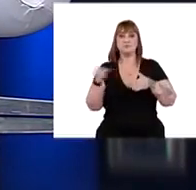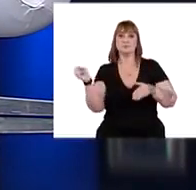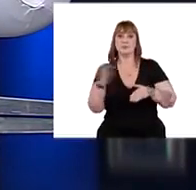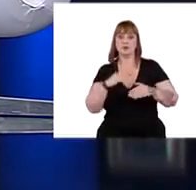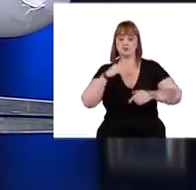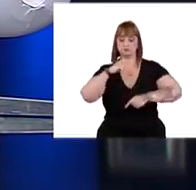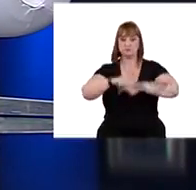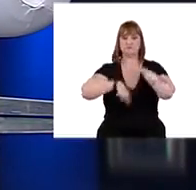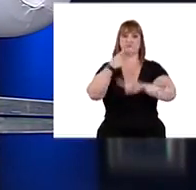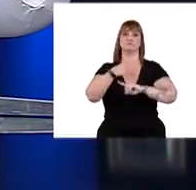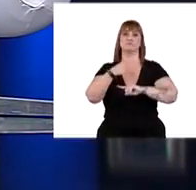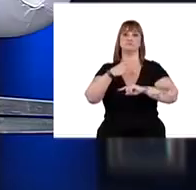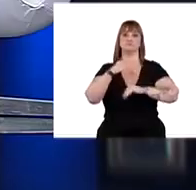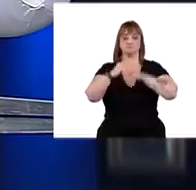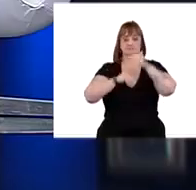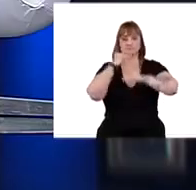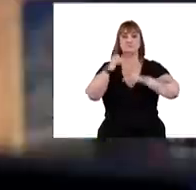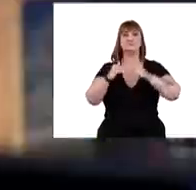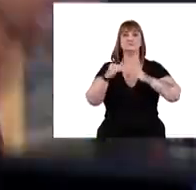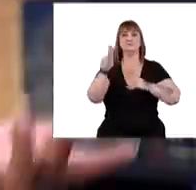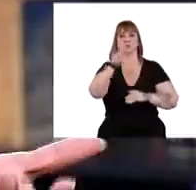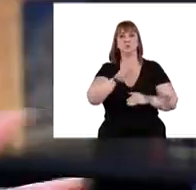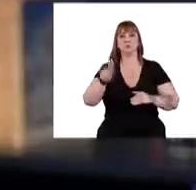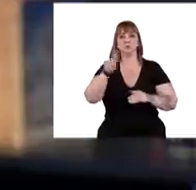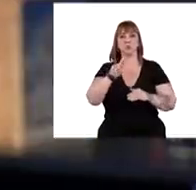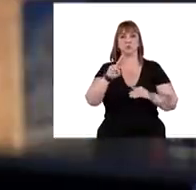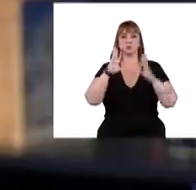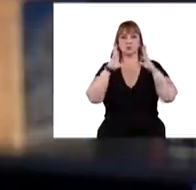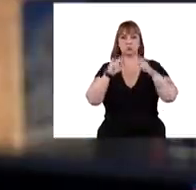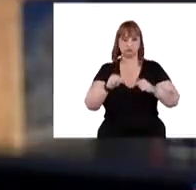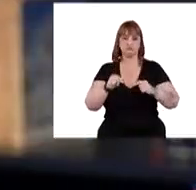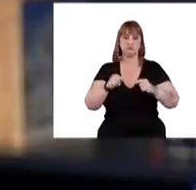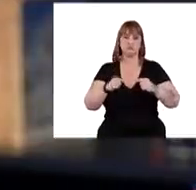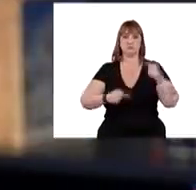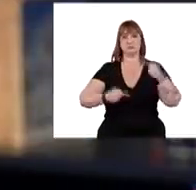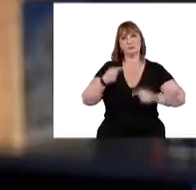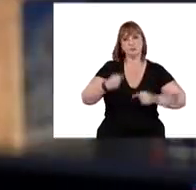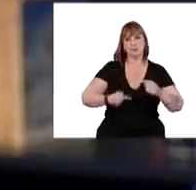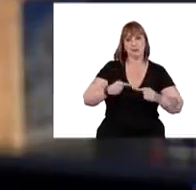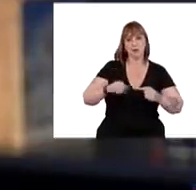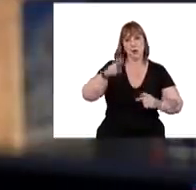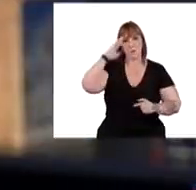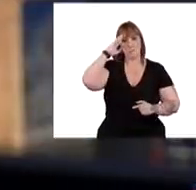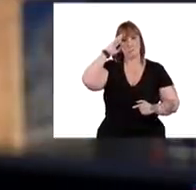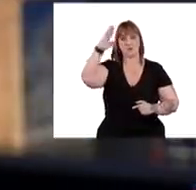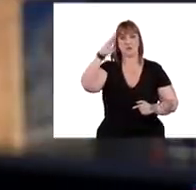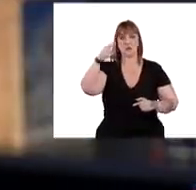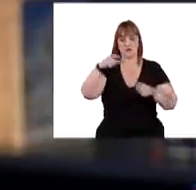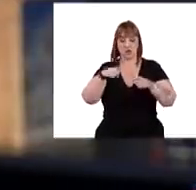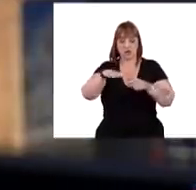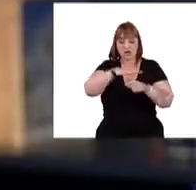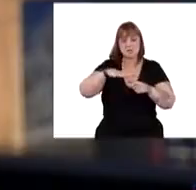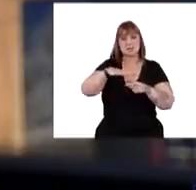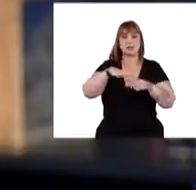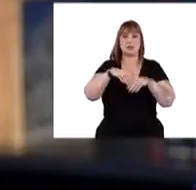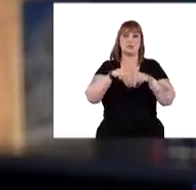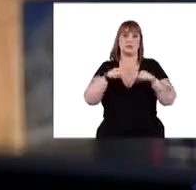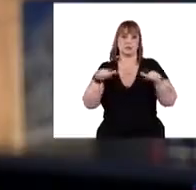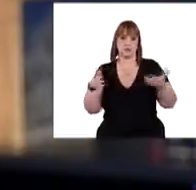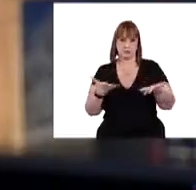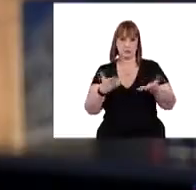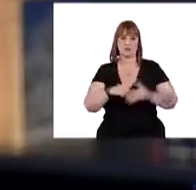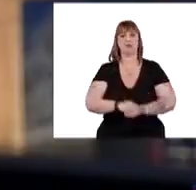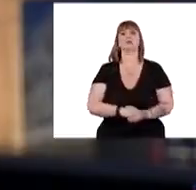desenvolvimento adotado, né, por todos esses políticos, que prioriza a centralização da terra, que